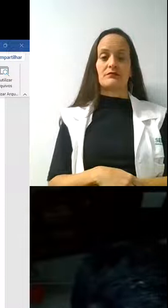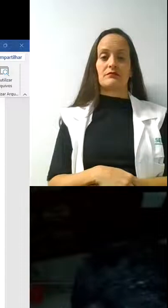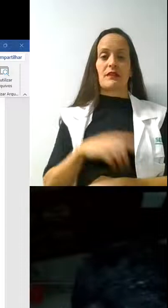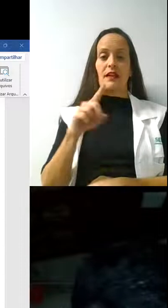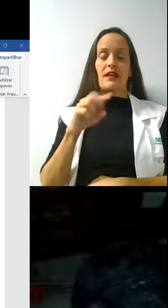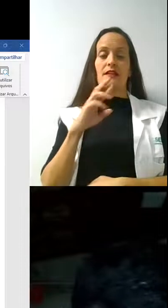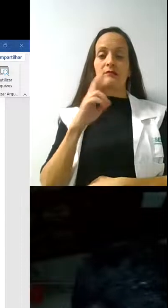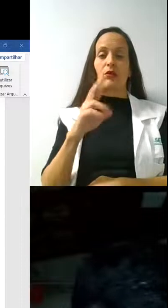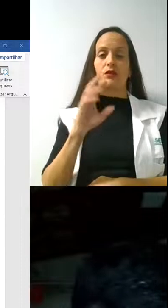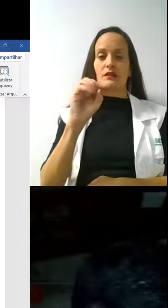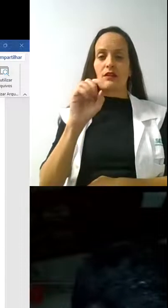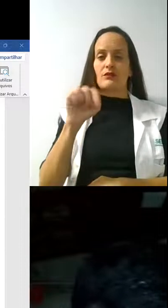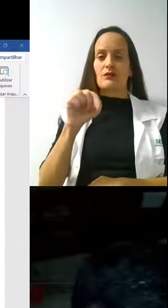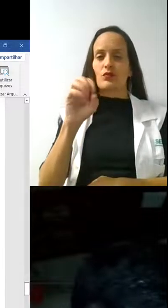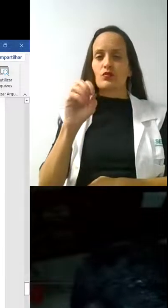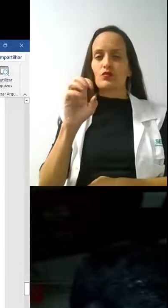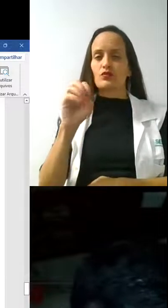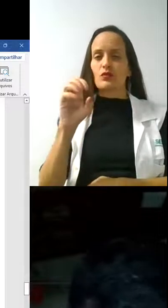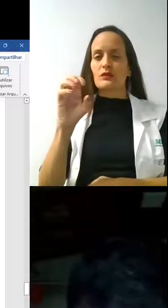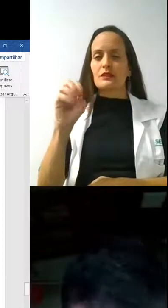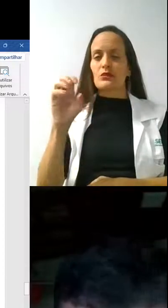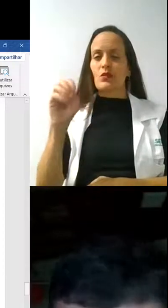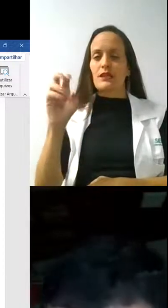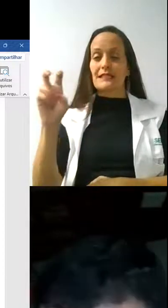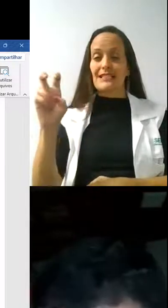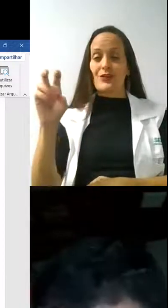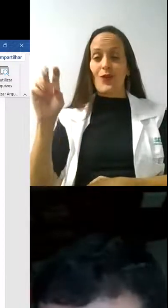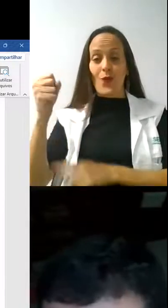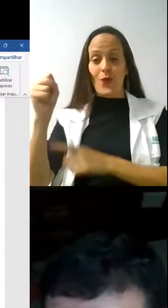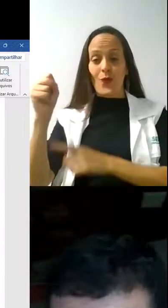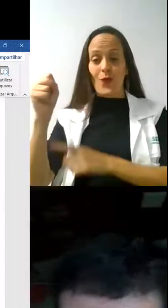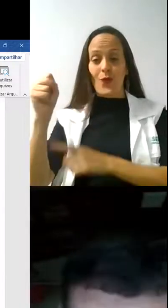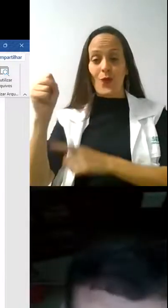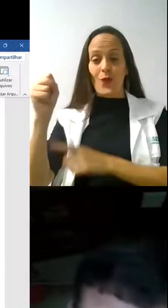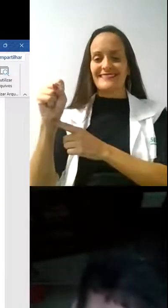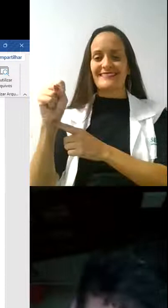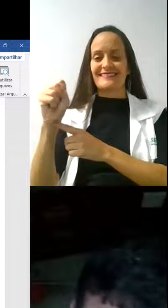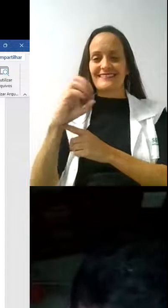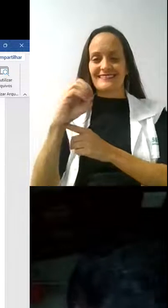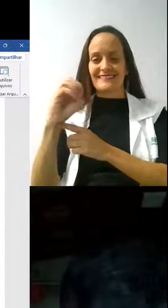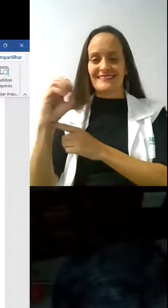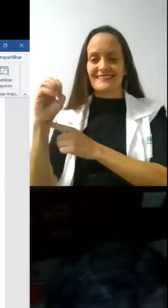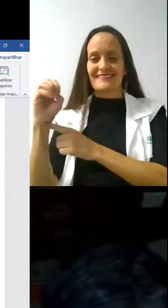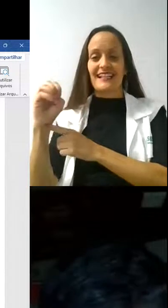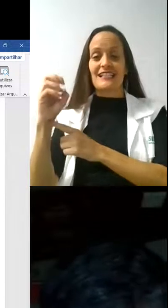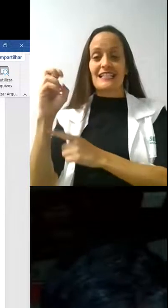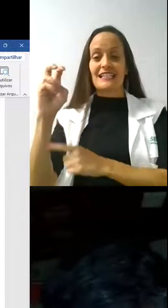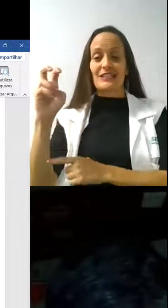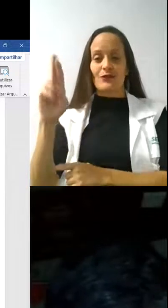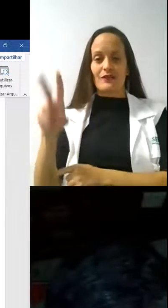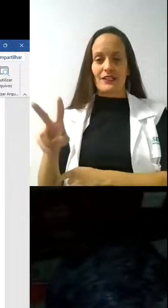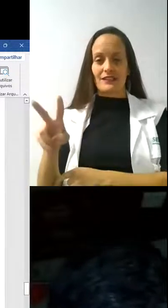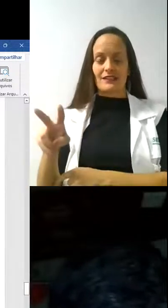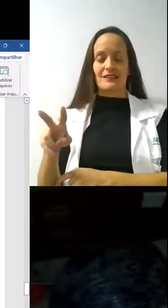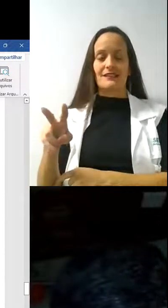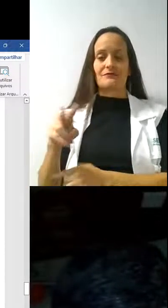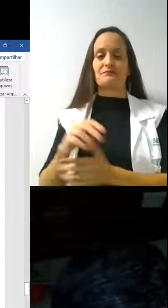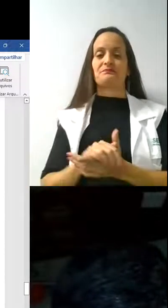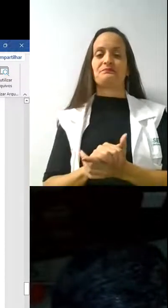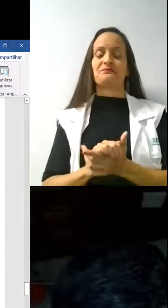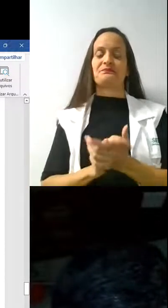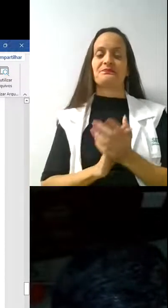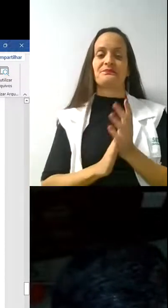0,1, 2, 3, 4, 5, 0 depois da vírgula. 1, 2, 3, 4, 5, 0 depois da vírgula. Ok, quilômetros. Pronto,